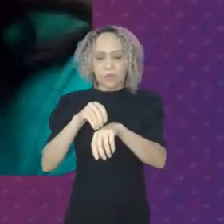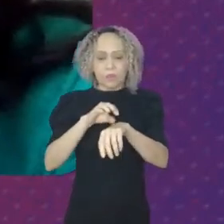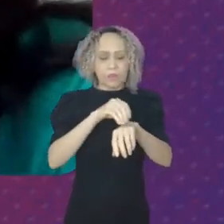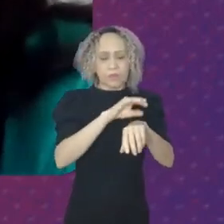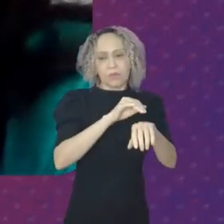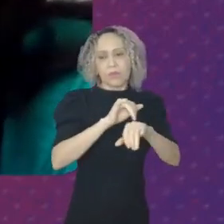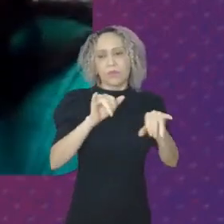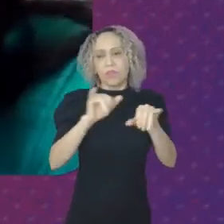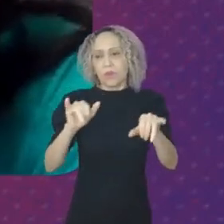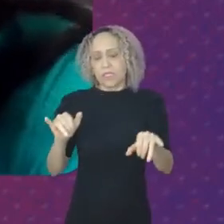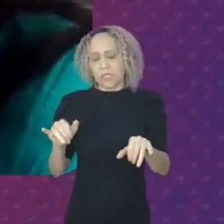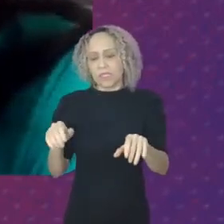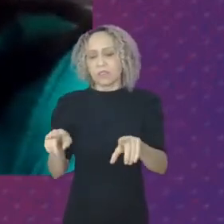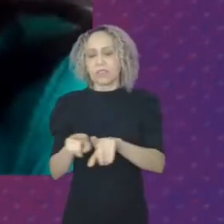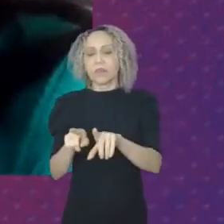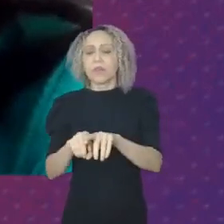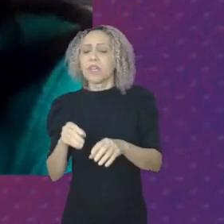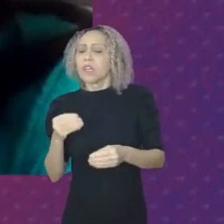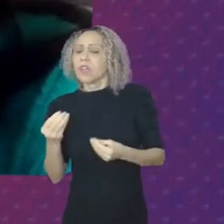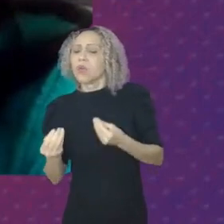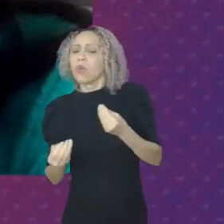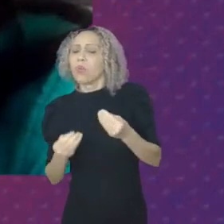rede de serviços do local